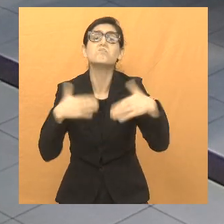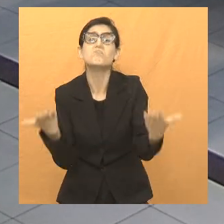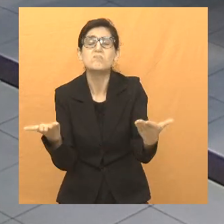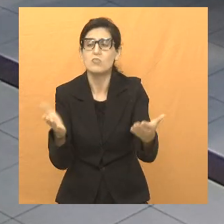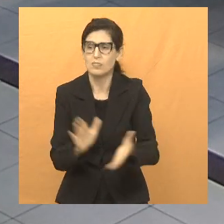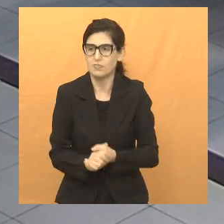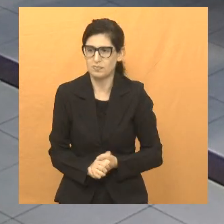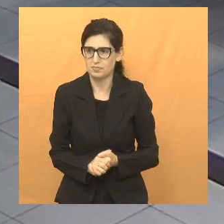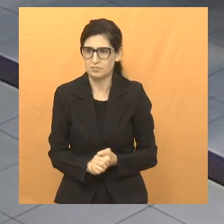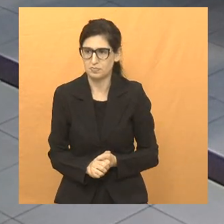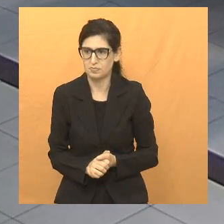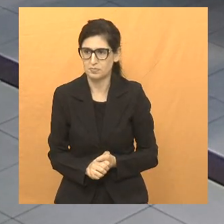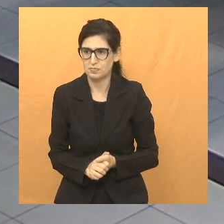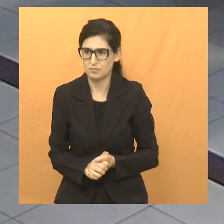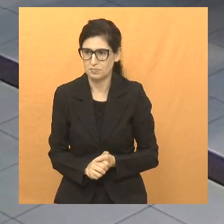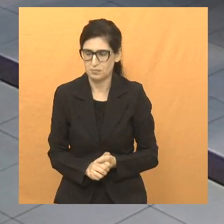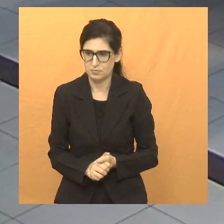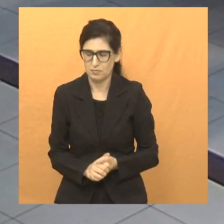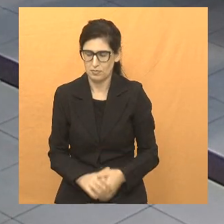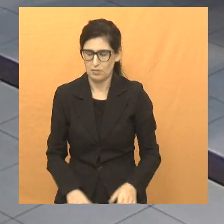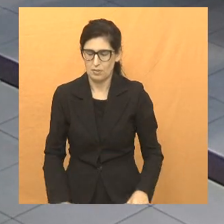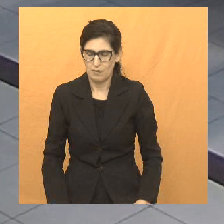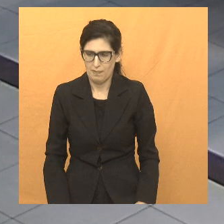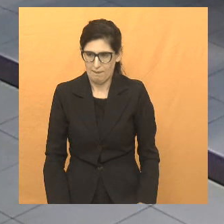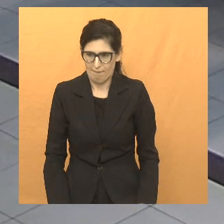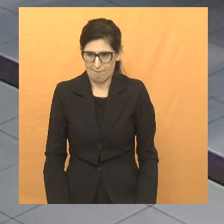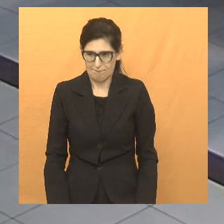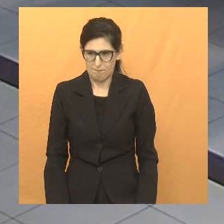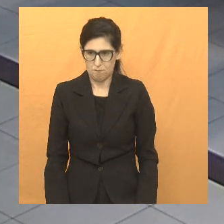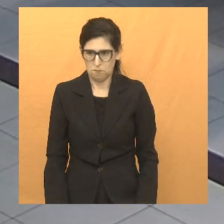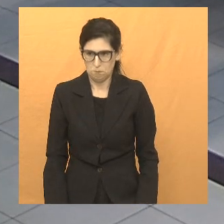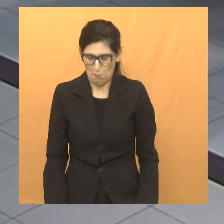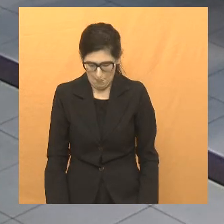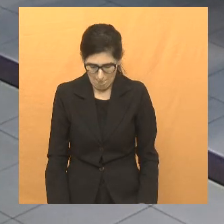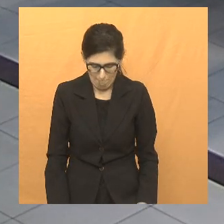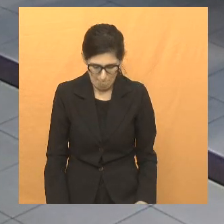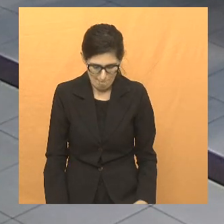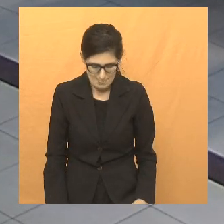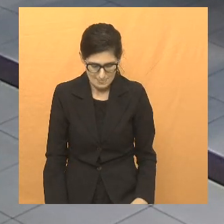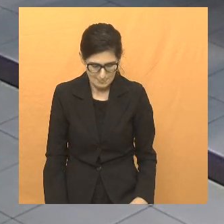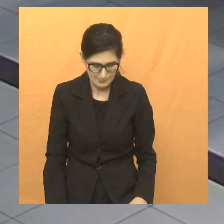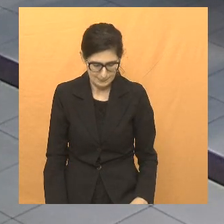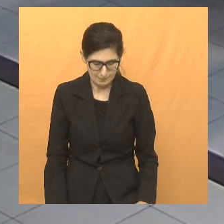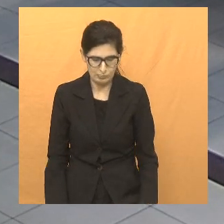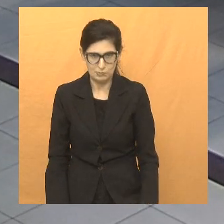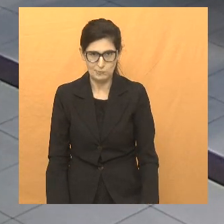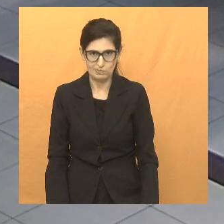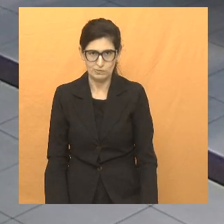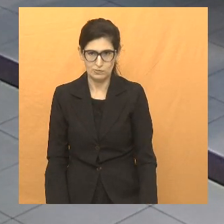Que é um ponto positivo que a gente tem que, né, prover. Mas,